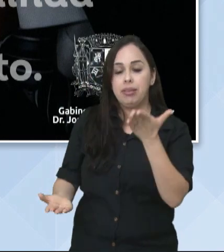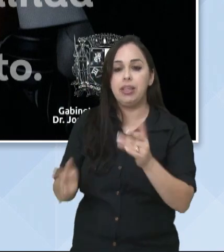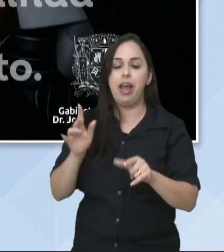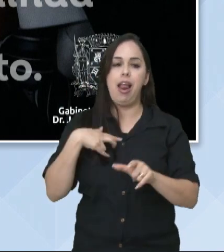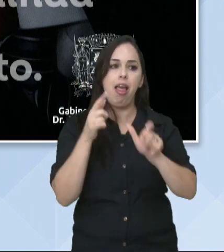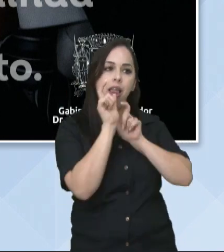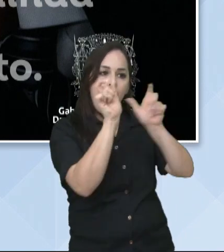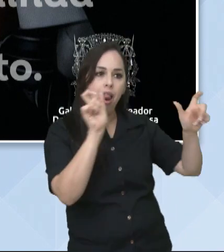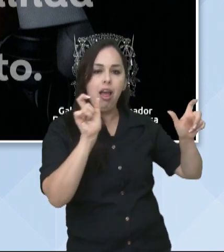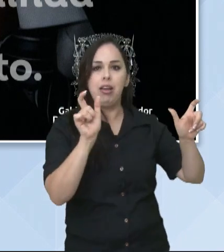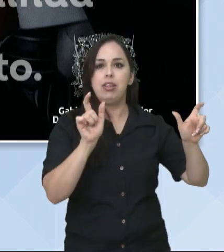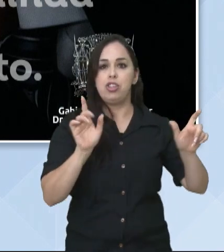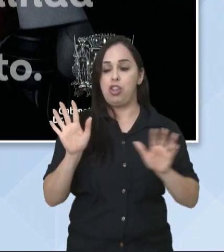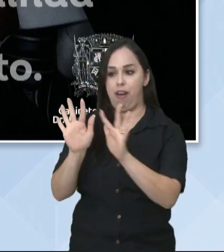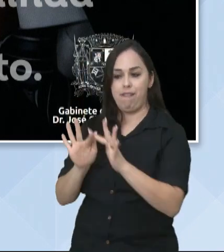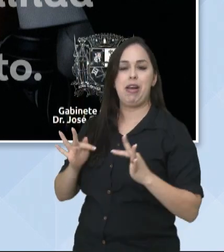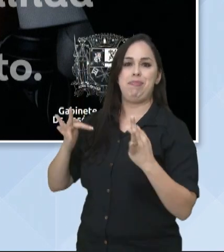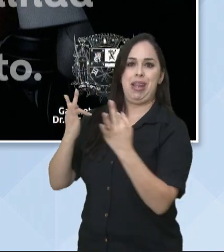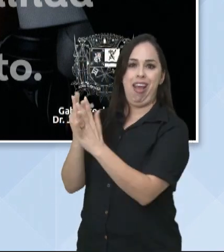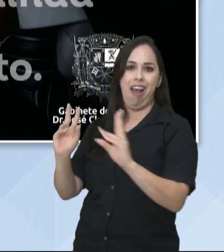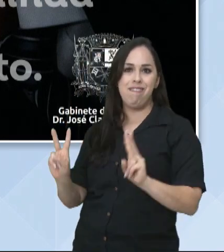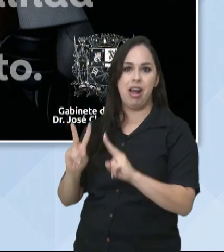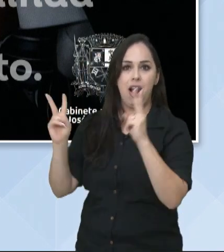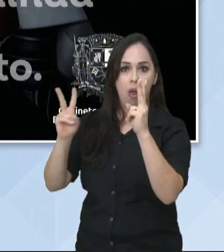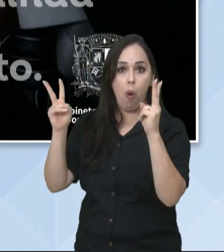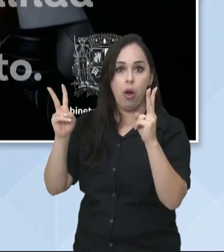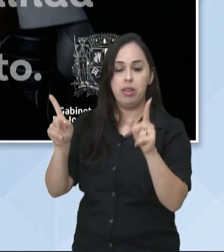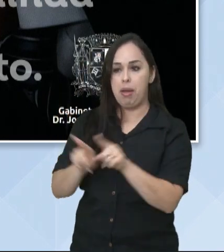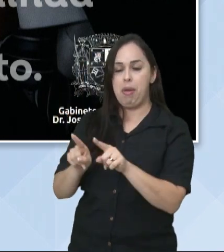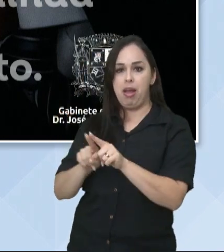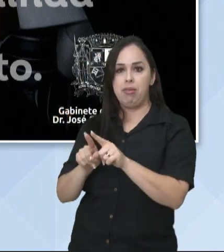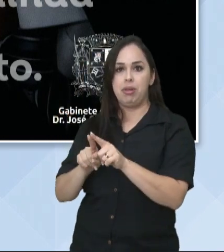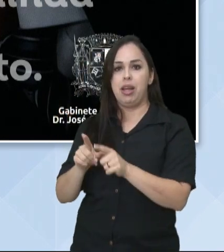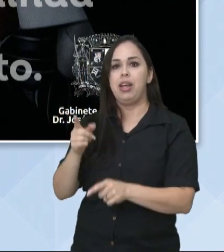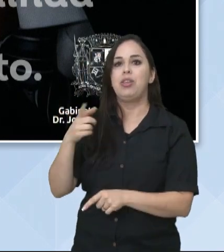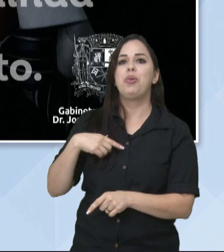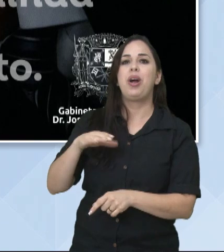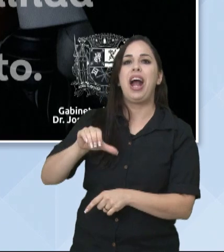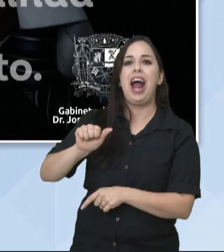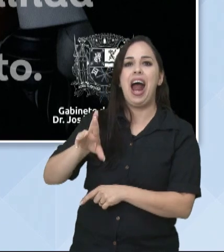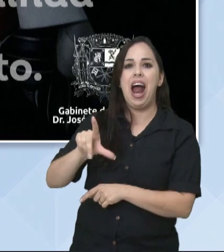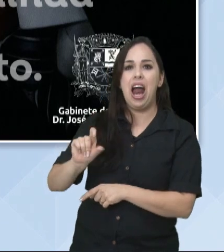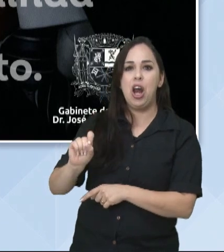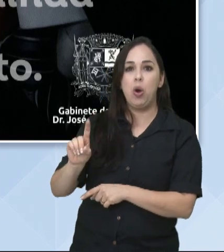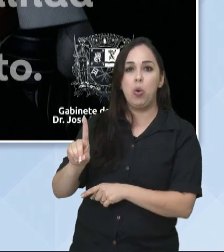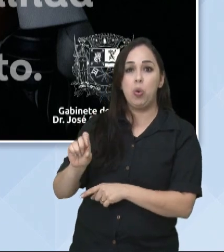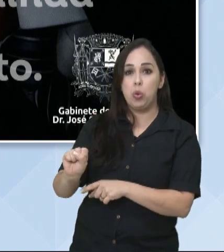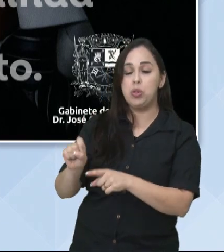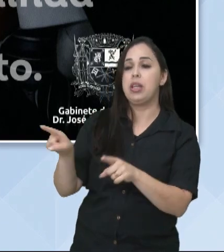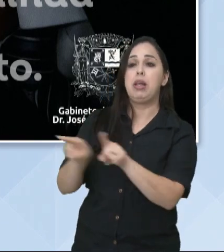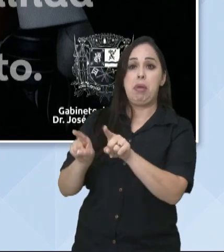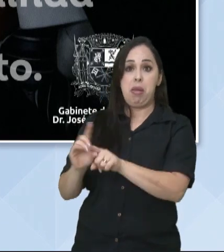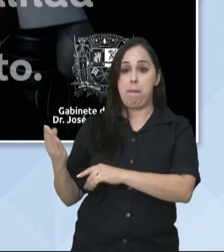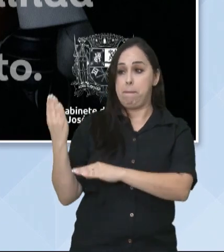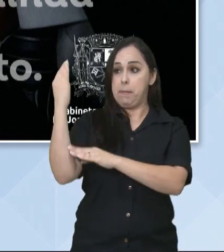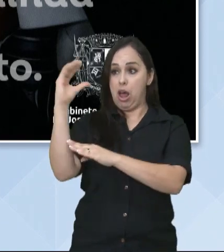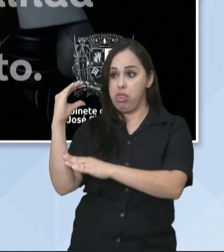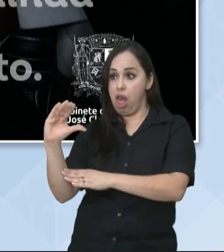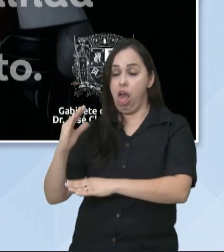ele só deu valor na família dele, no Carluxo e nos outros filhos dele, naquela rede social dele racista